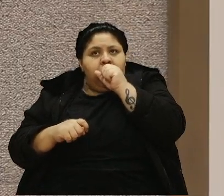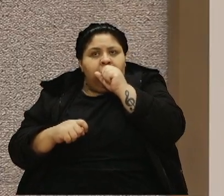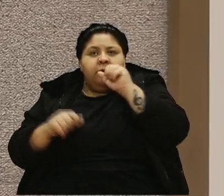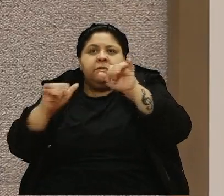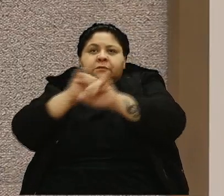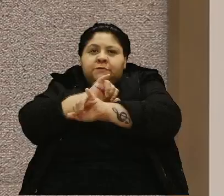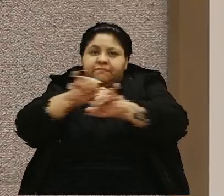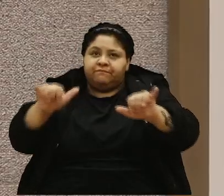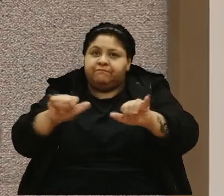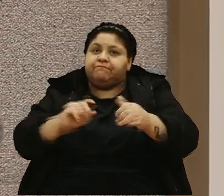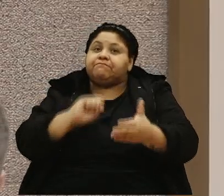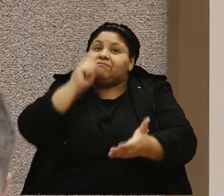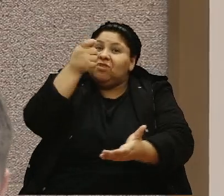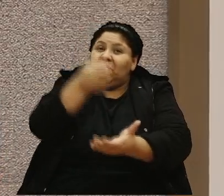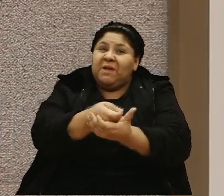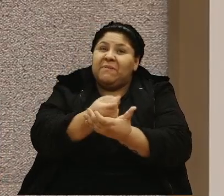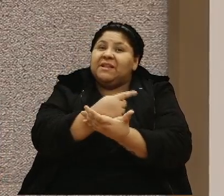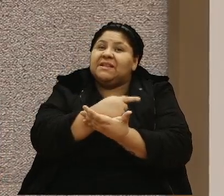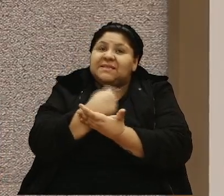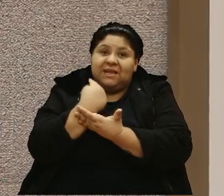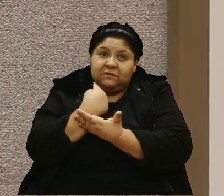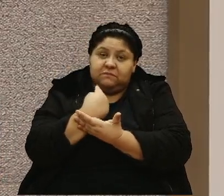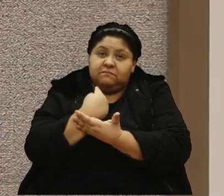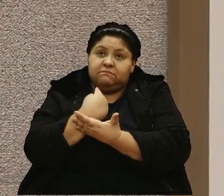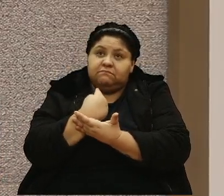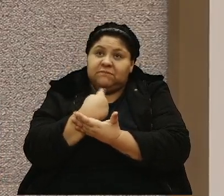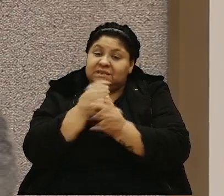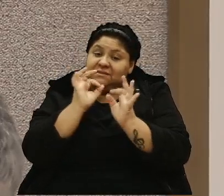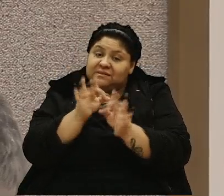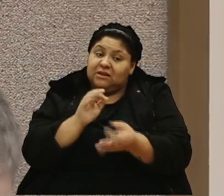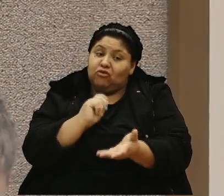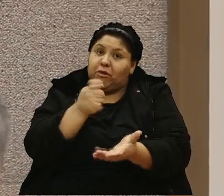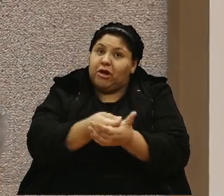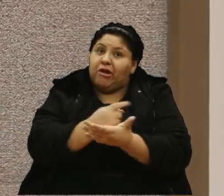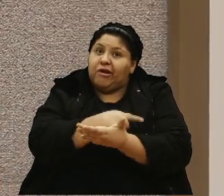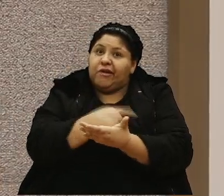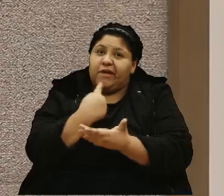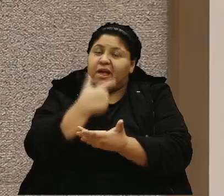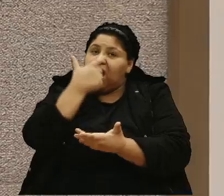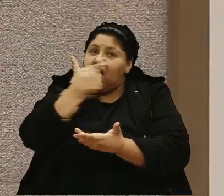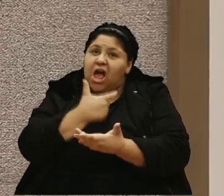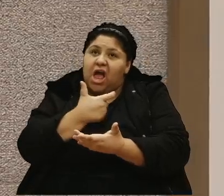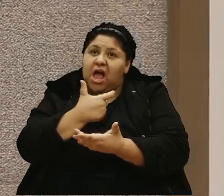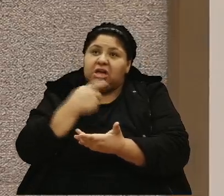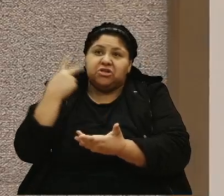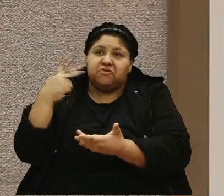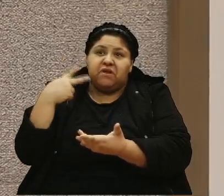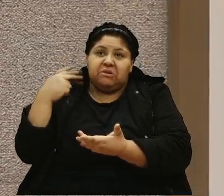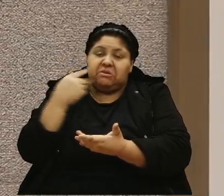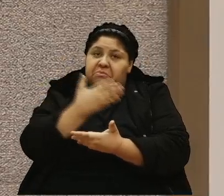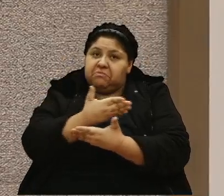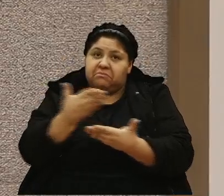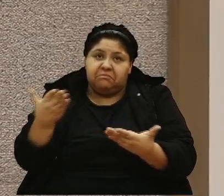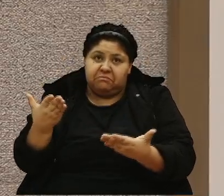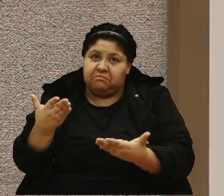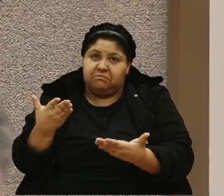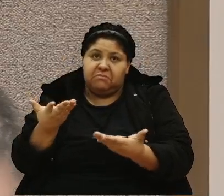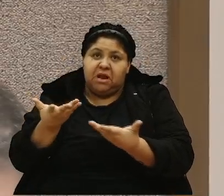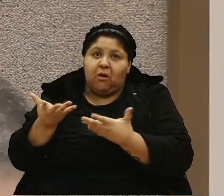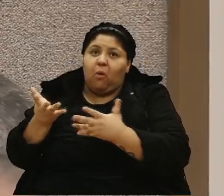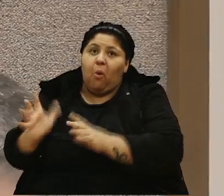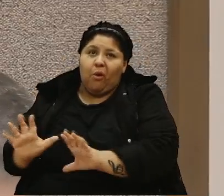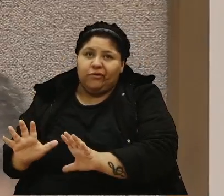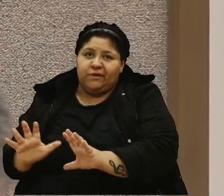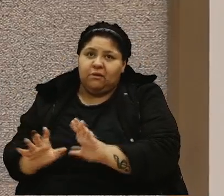que justo o pagamento retroativo, mais do que justo. Eu acho que nenhum vereador dessa casa se colocaria contra,